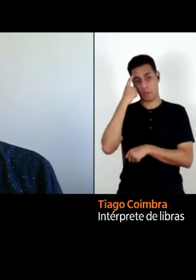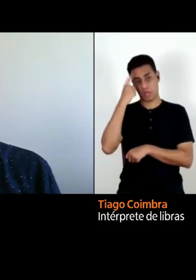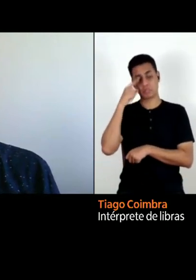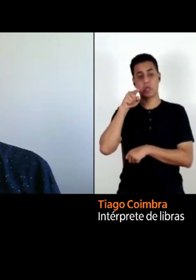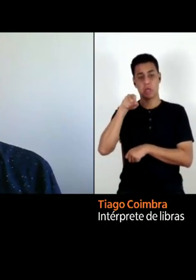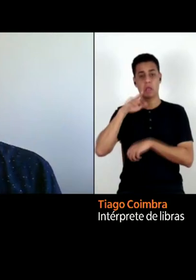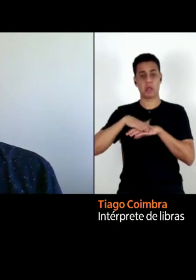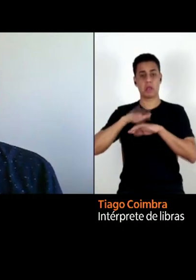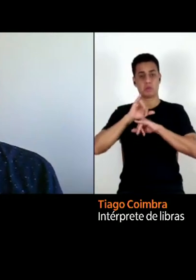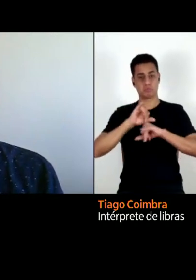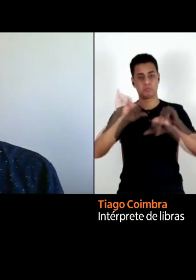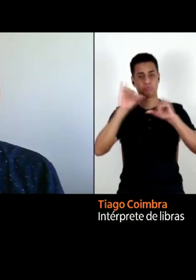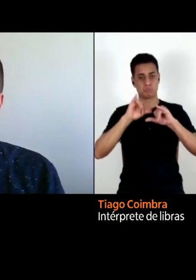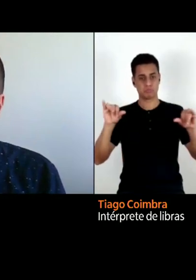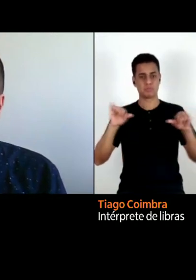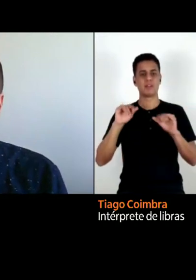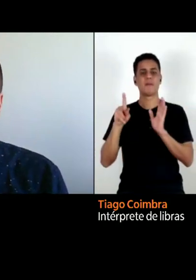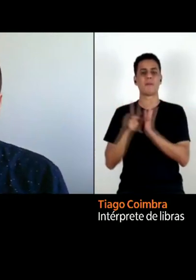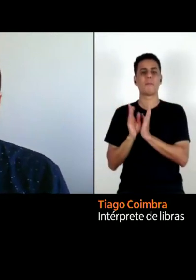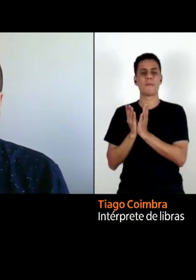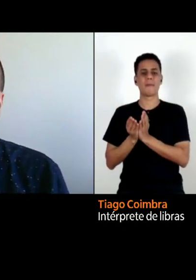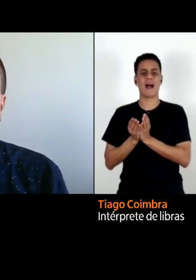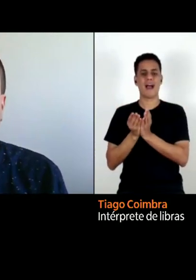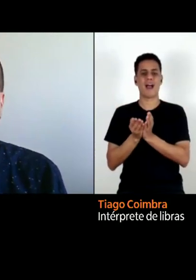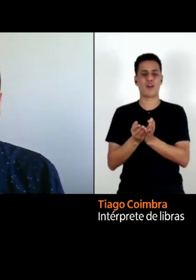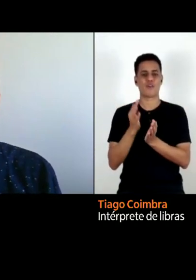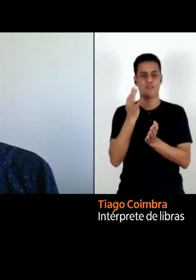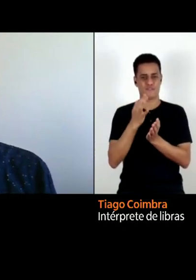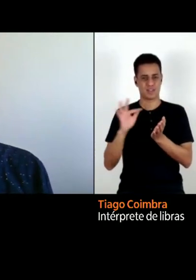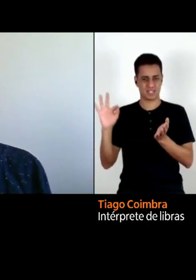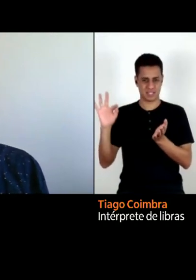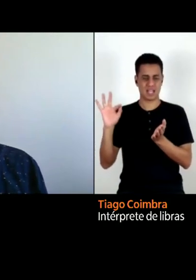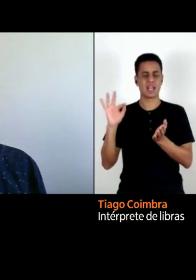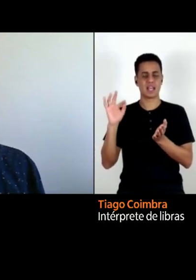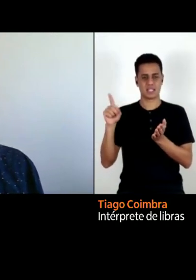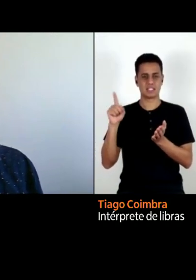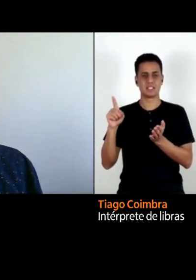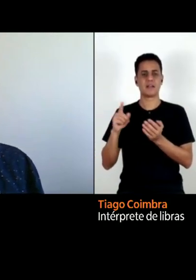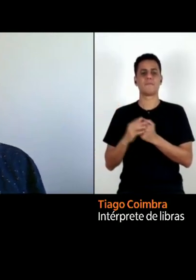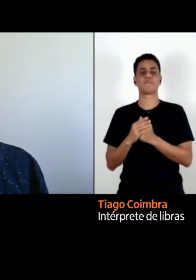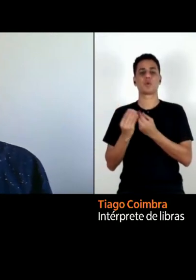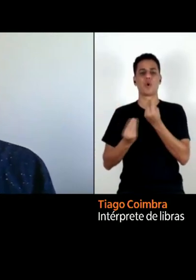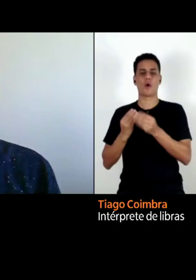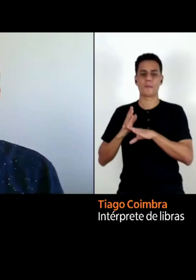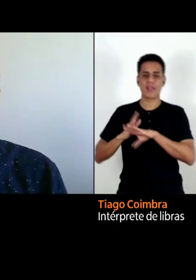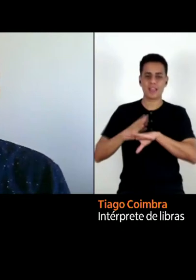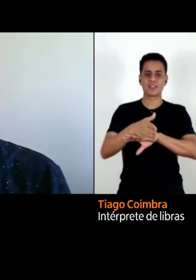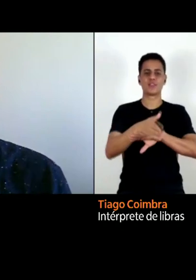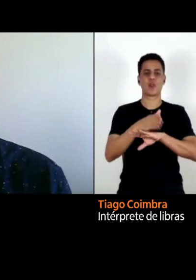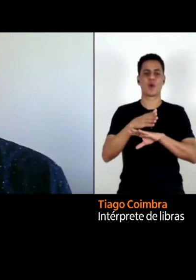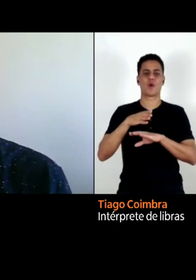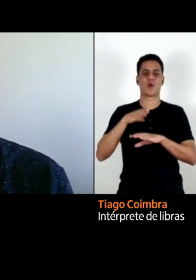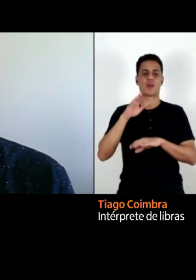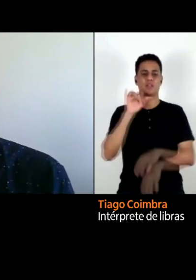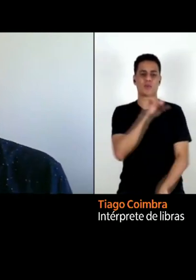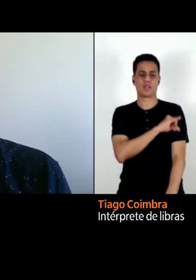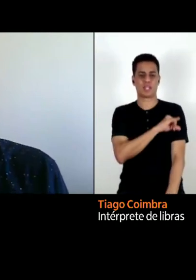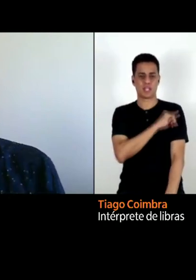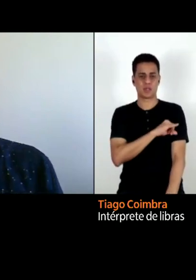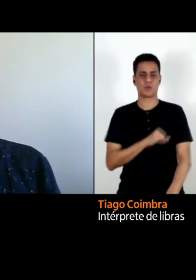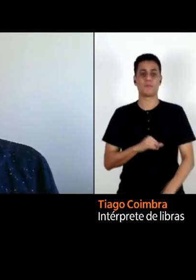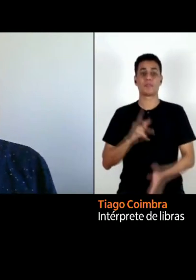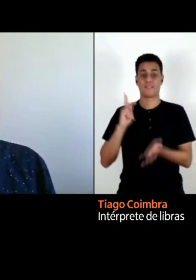a bordo do barco francês Brésil, à entrada da Baía de Guanabara, aliás, rodado por Pascoal